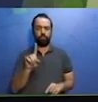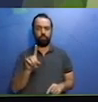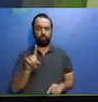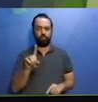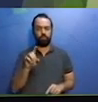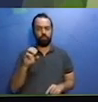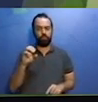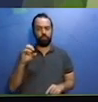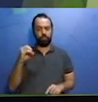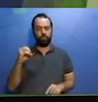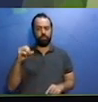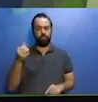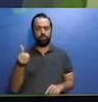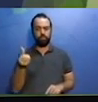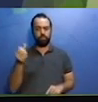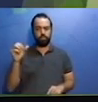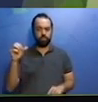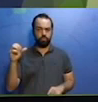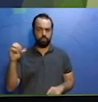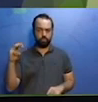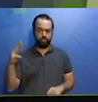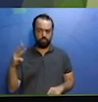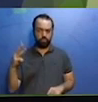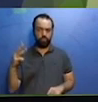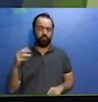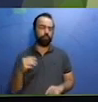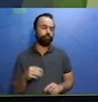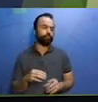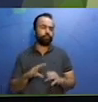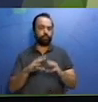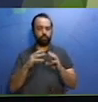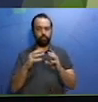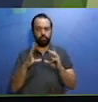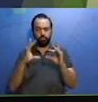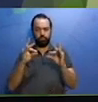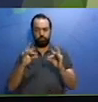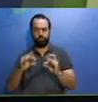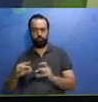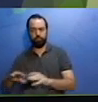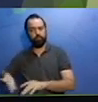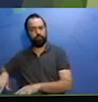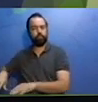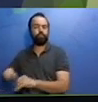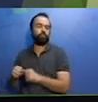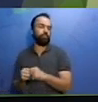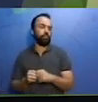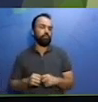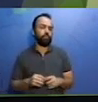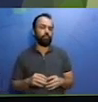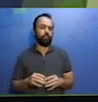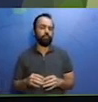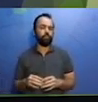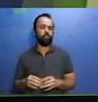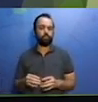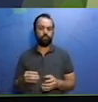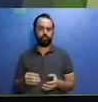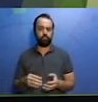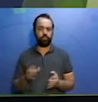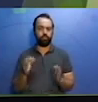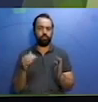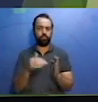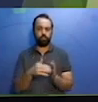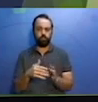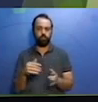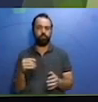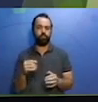vai se liquefazer, vai se transformar num líquido e vai separar. E por último resta o cobre, que